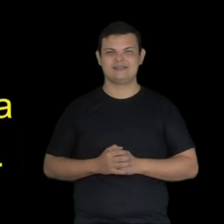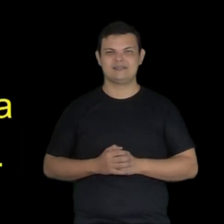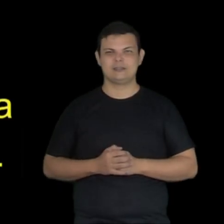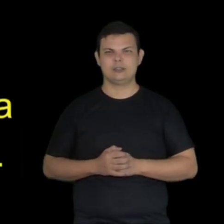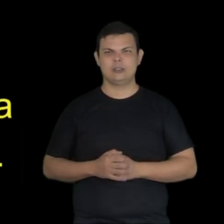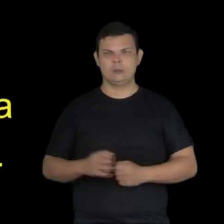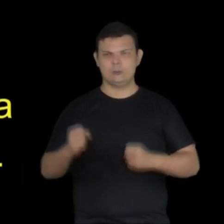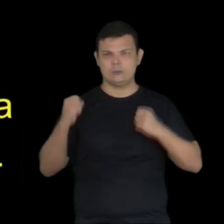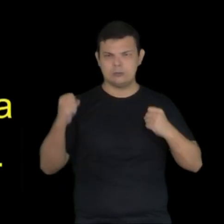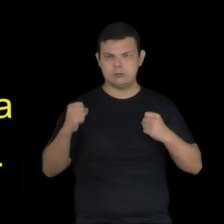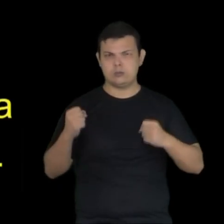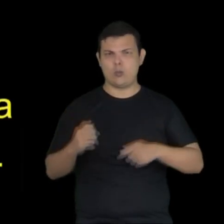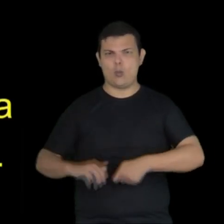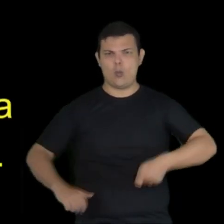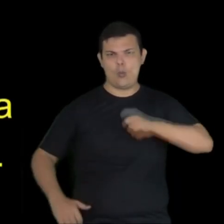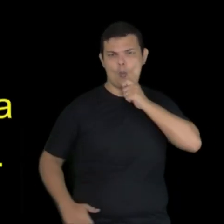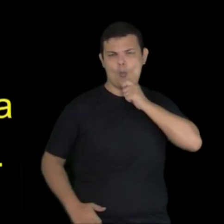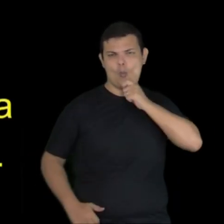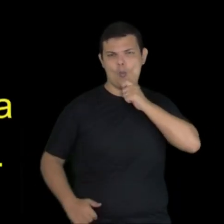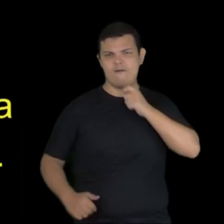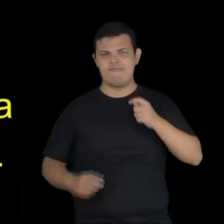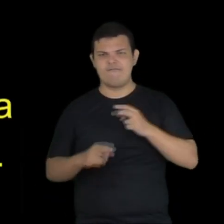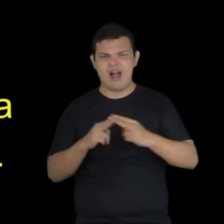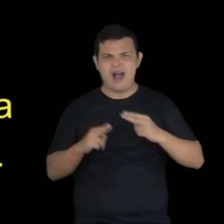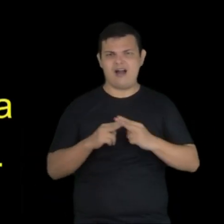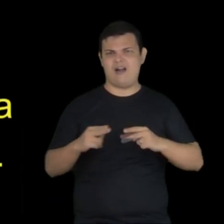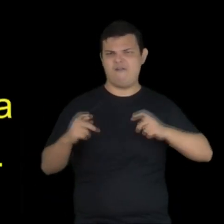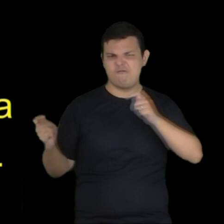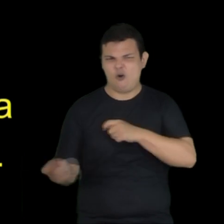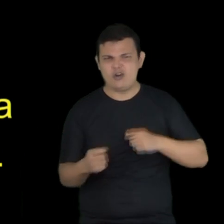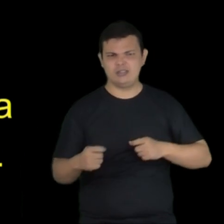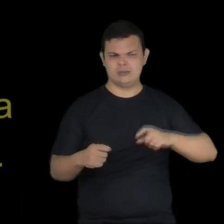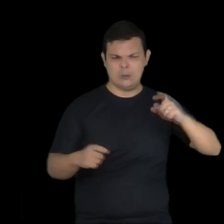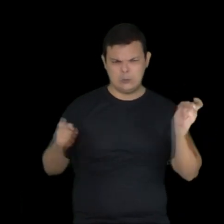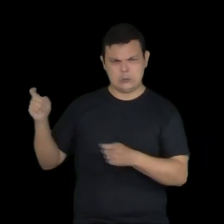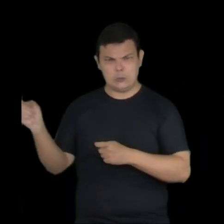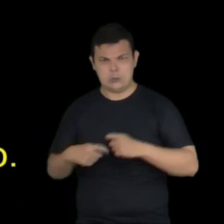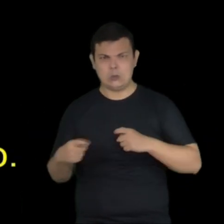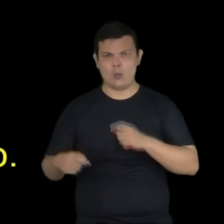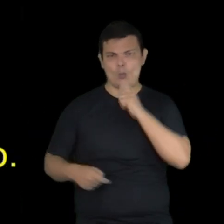Um guerreiro sem espada, sem faca, foice ou facão.